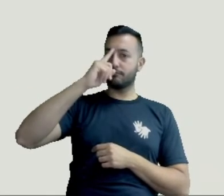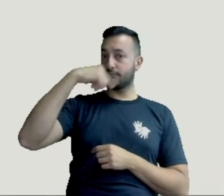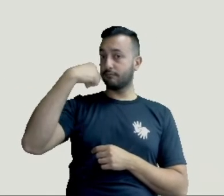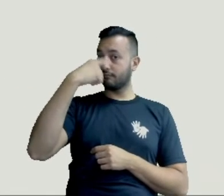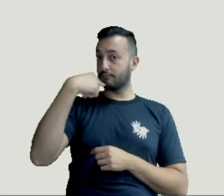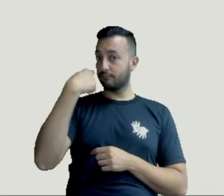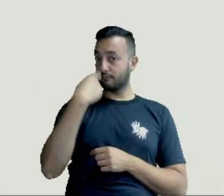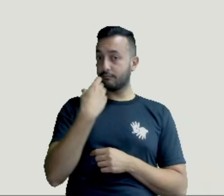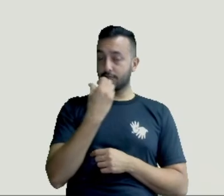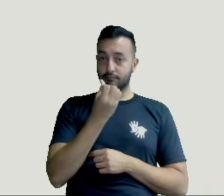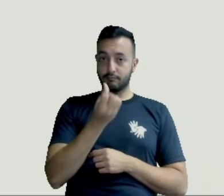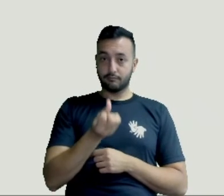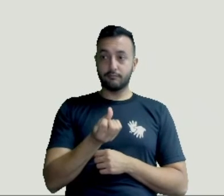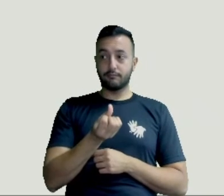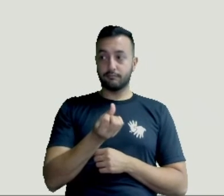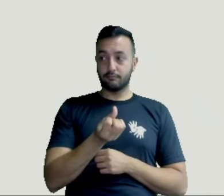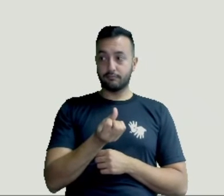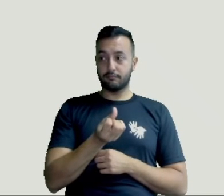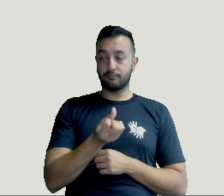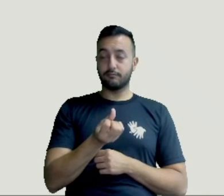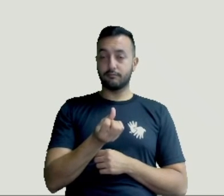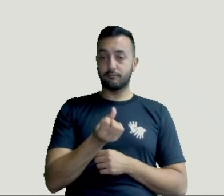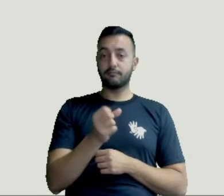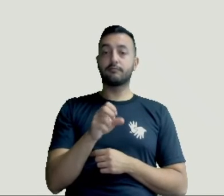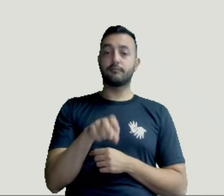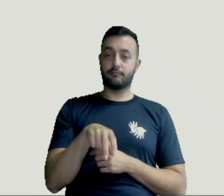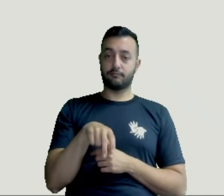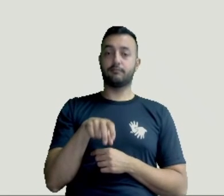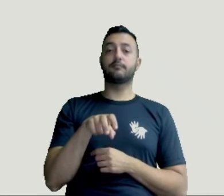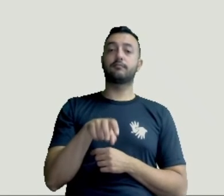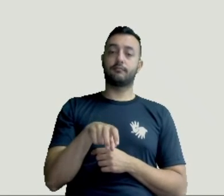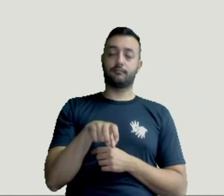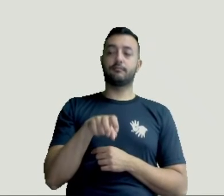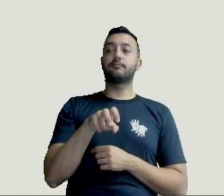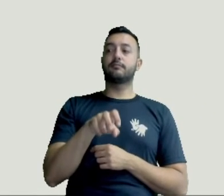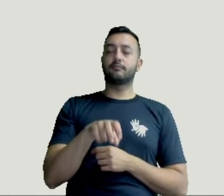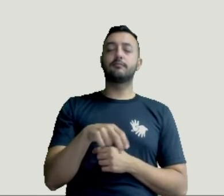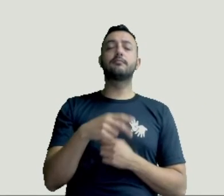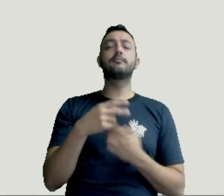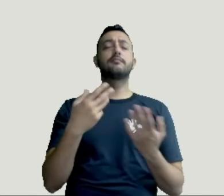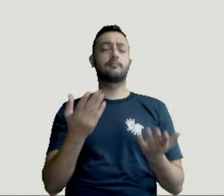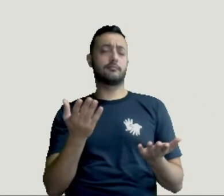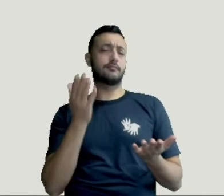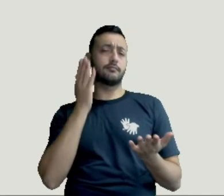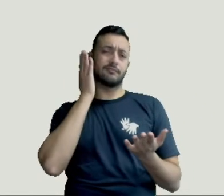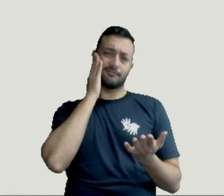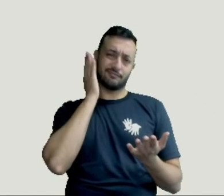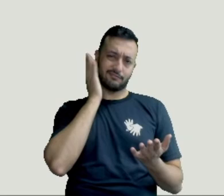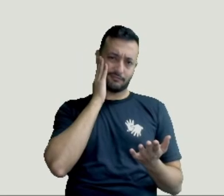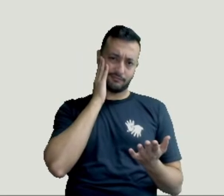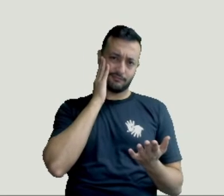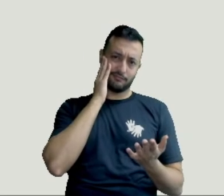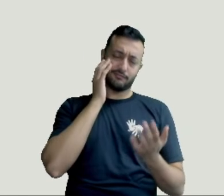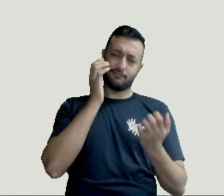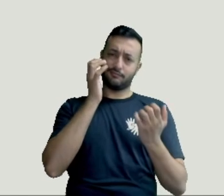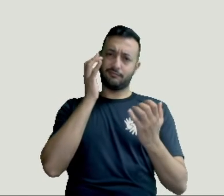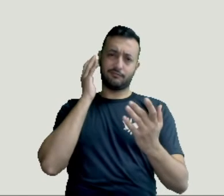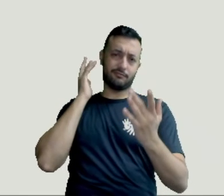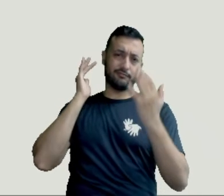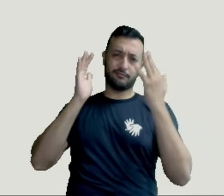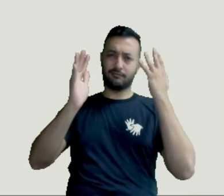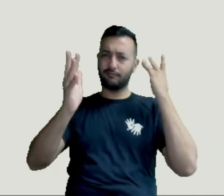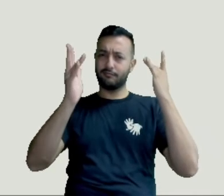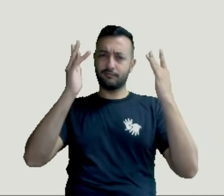Bom? Com esses dados, é possível determinar a velocidade média